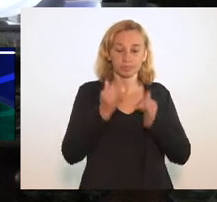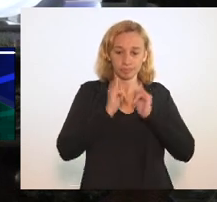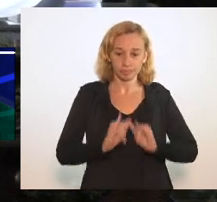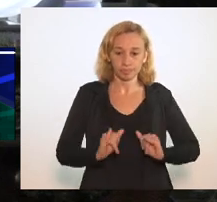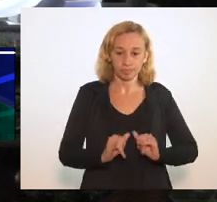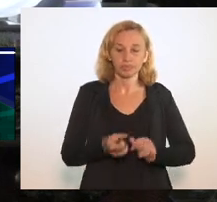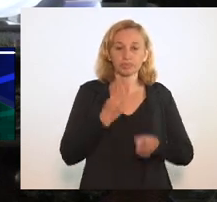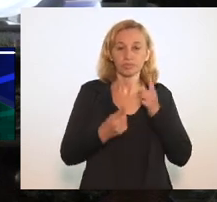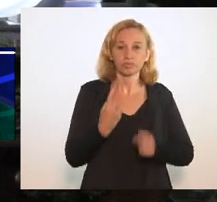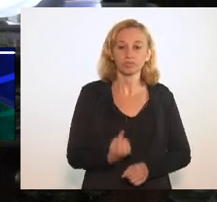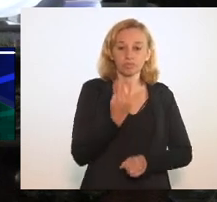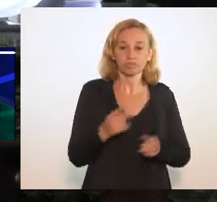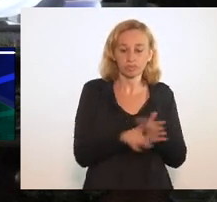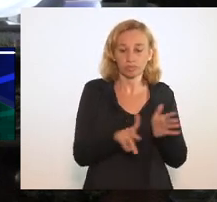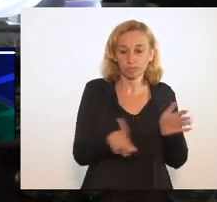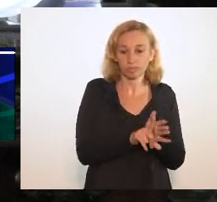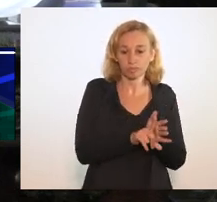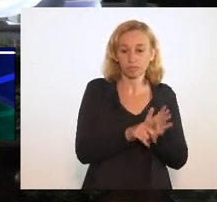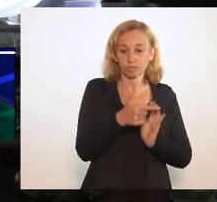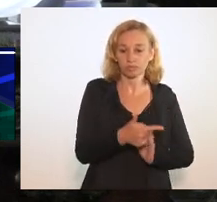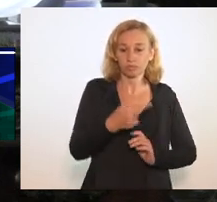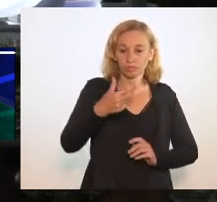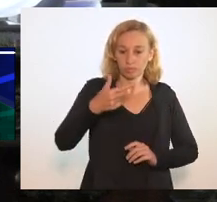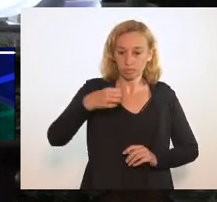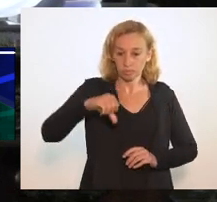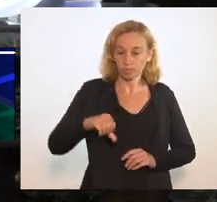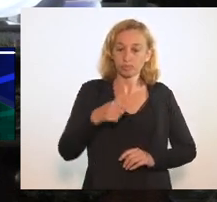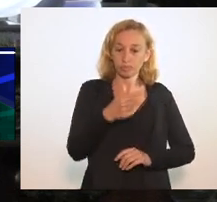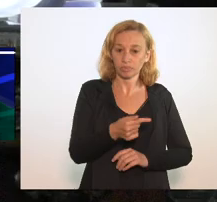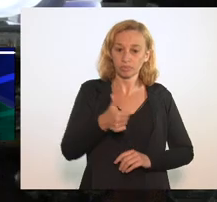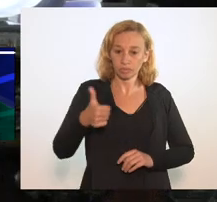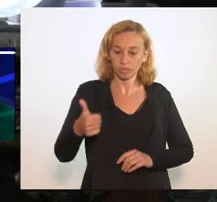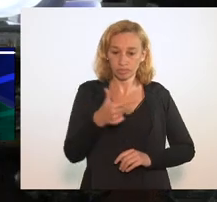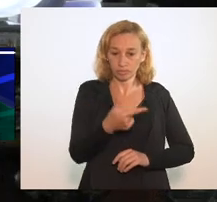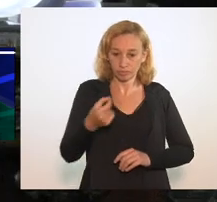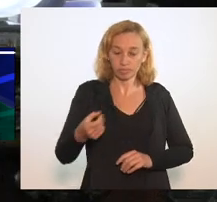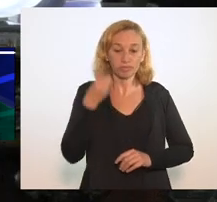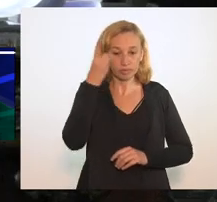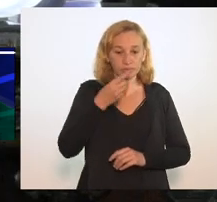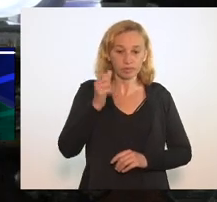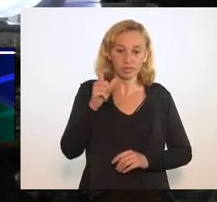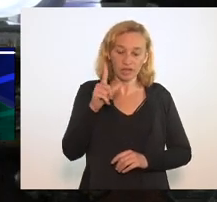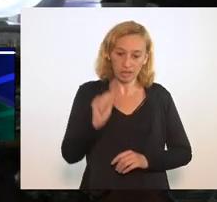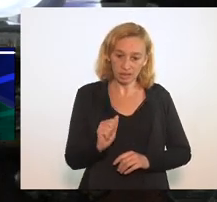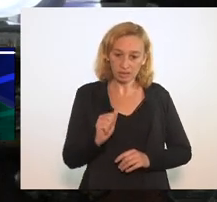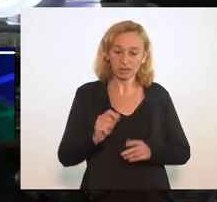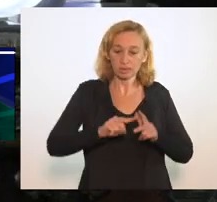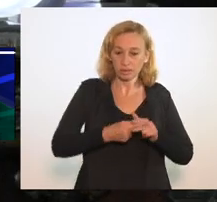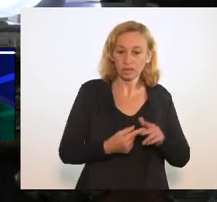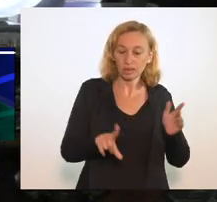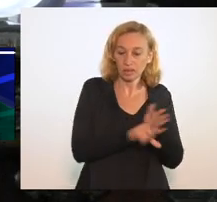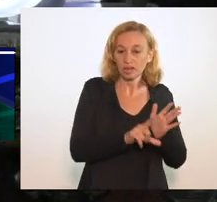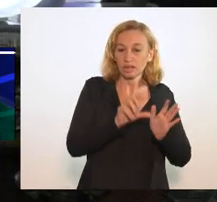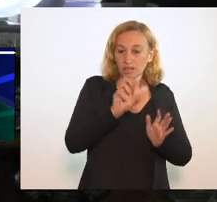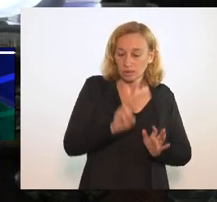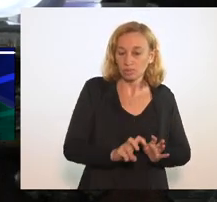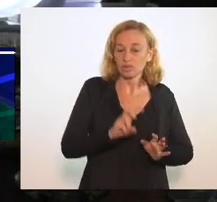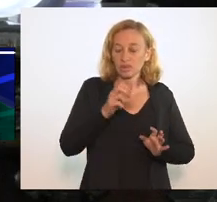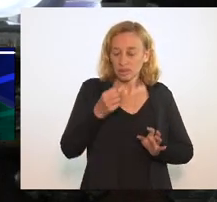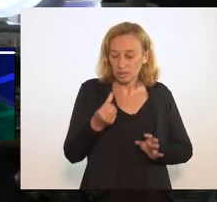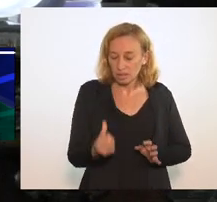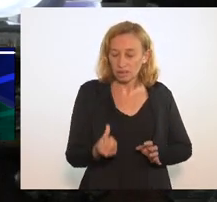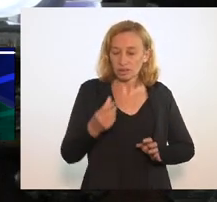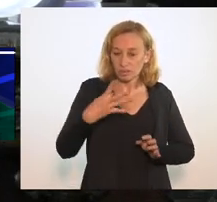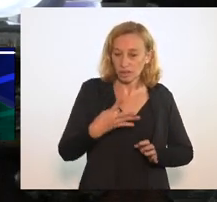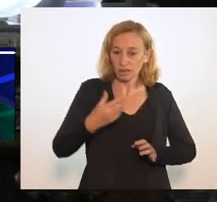Anuncio, em regime de urgência, em discussão única, projeto de lei 2971 de 20. De autoria da deputada Alana Passos, que altera a lei 5.645 de 6 de